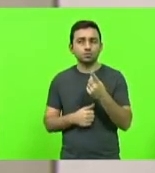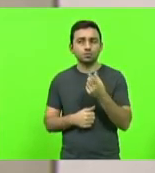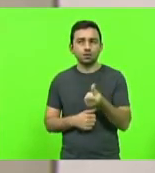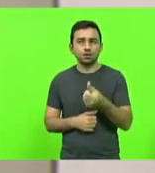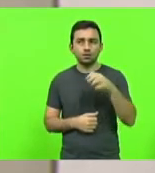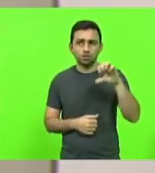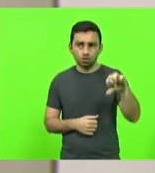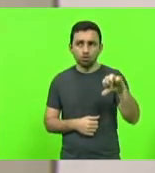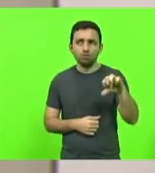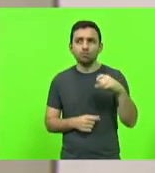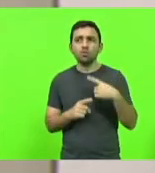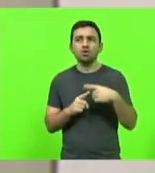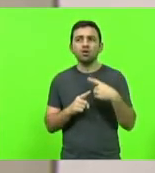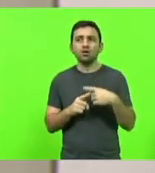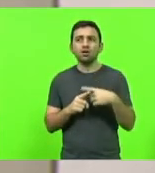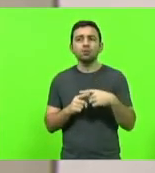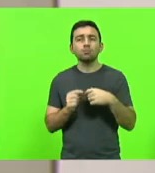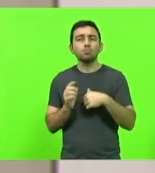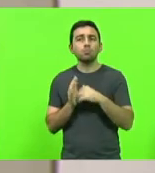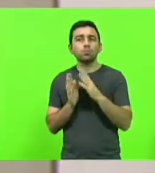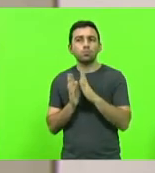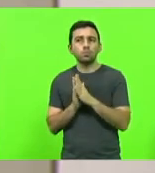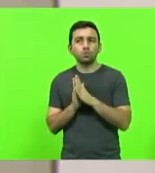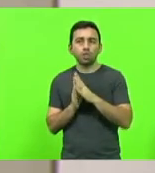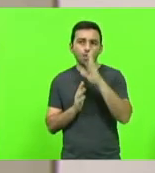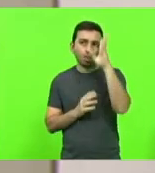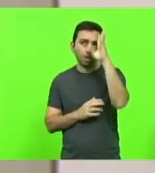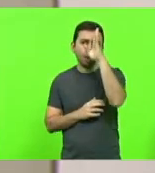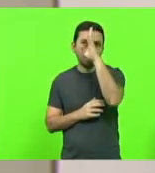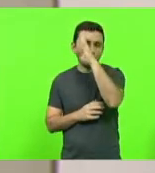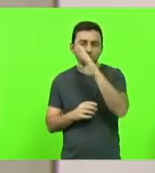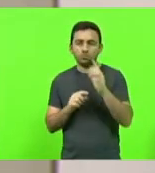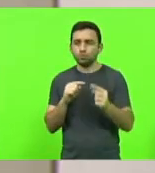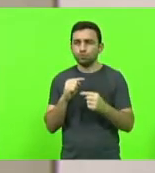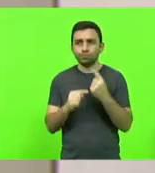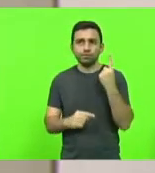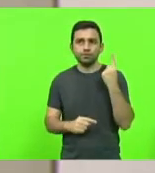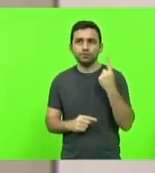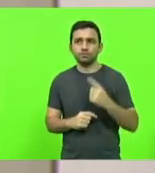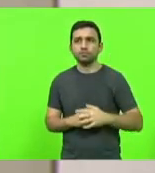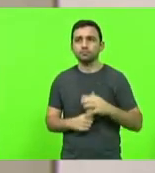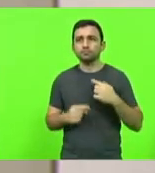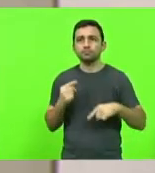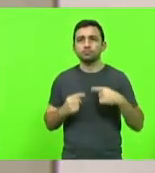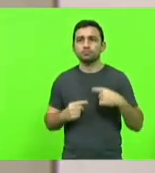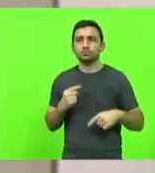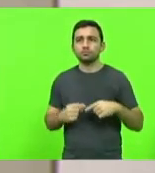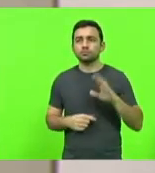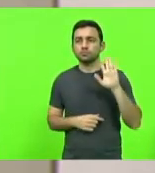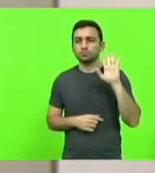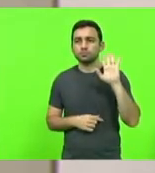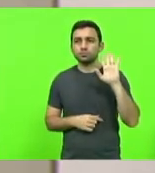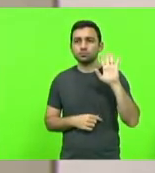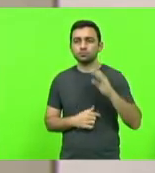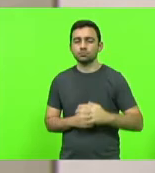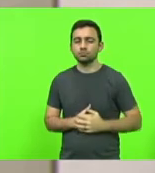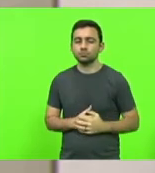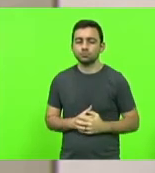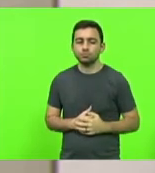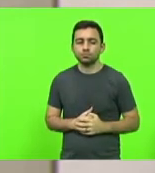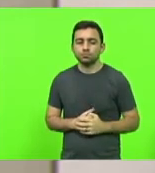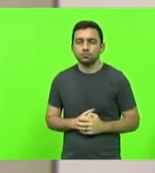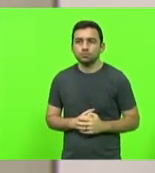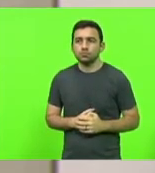Brasileiro, pois a aplicação de multa por distração é inadequada, em discussão. Com a palavra, o autor deputado Márcio